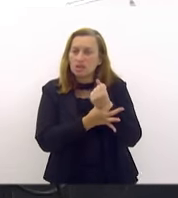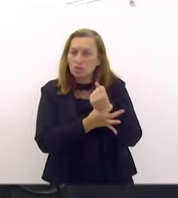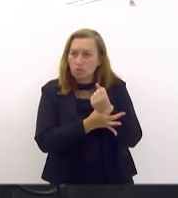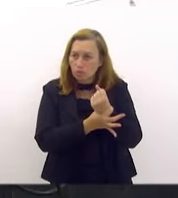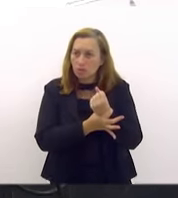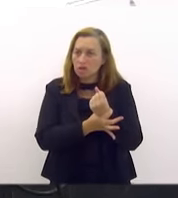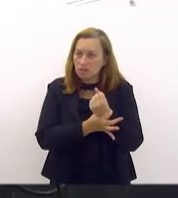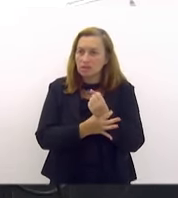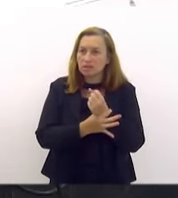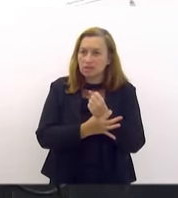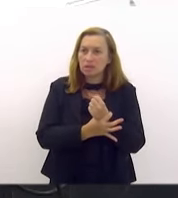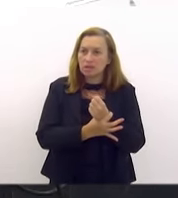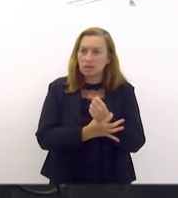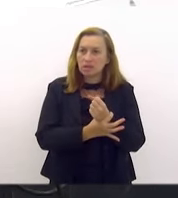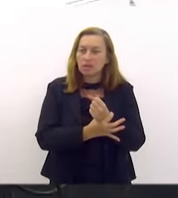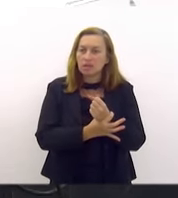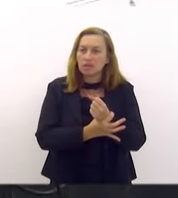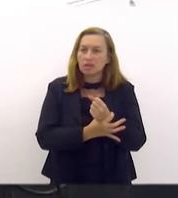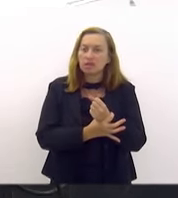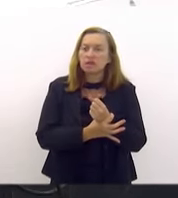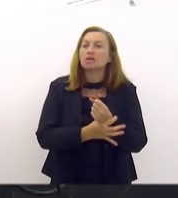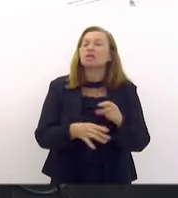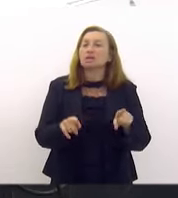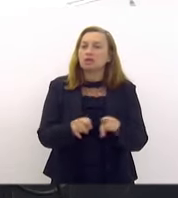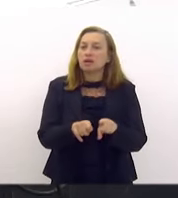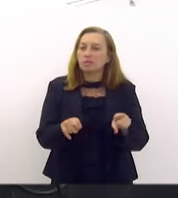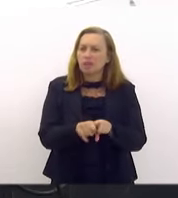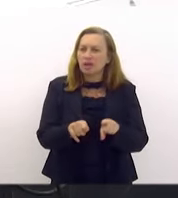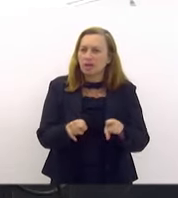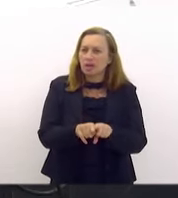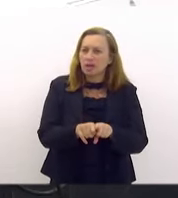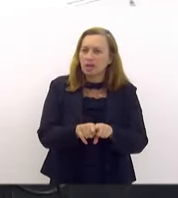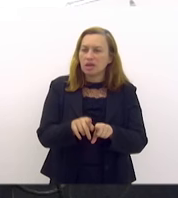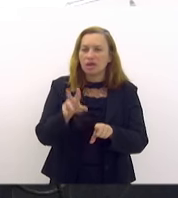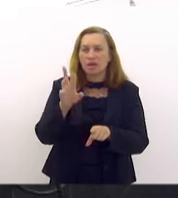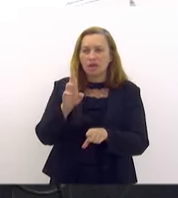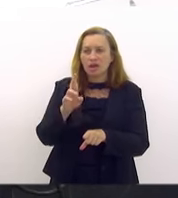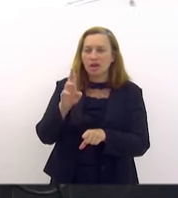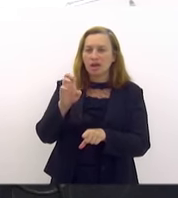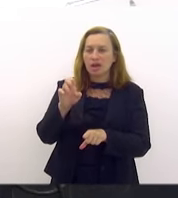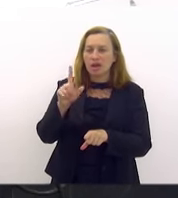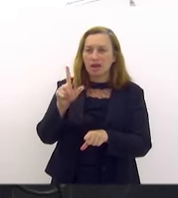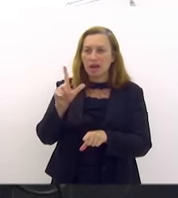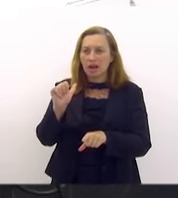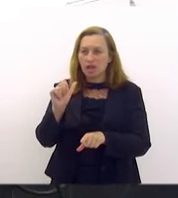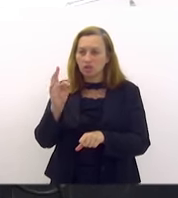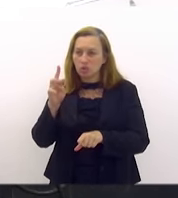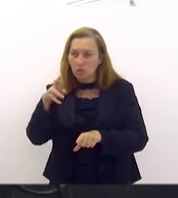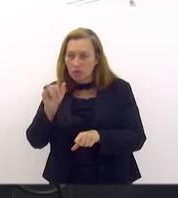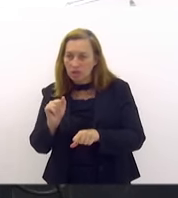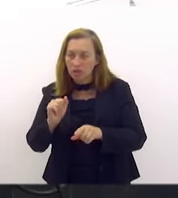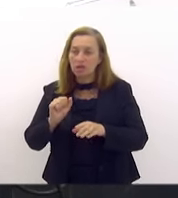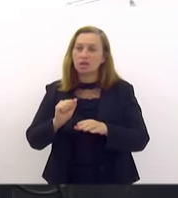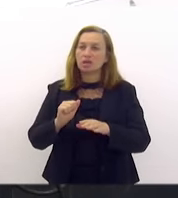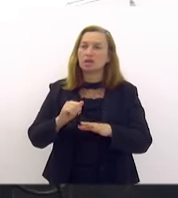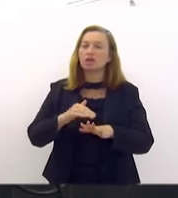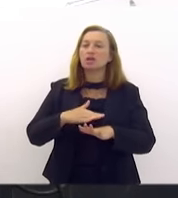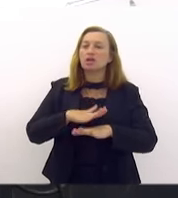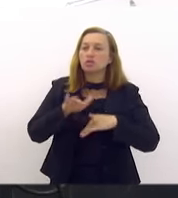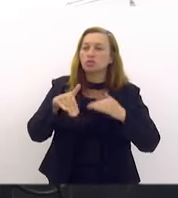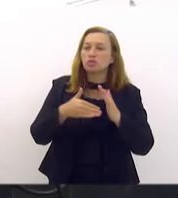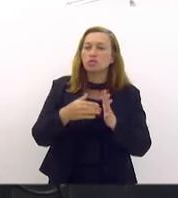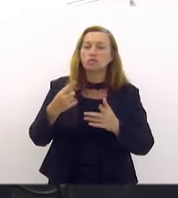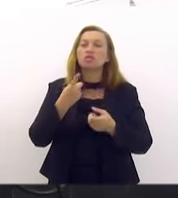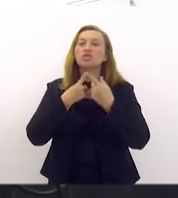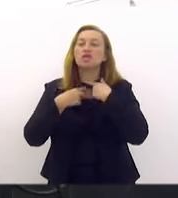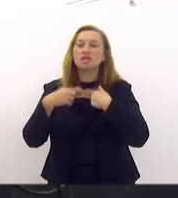que a relatoria também expresse né todas as perspectivas que nós temos aqui dos deputados e